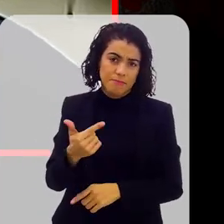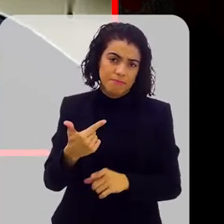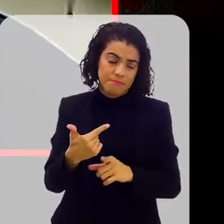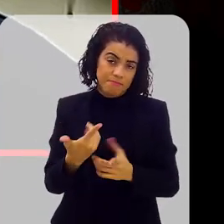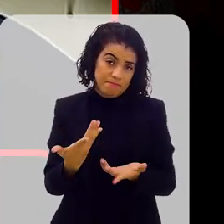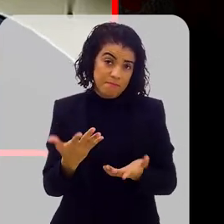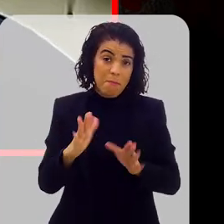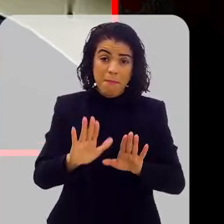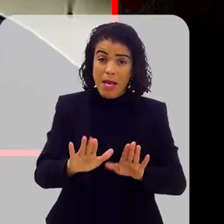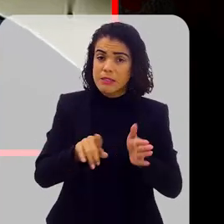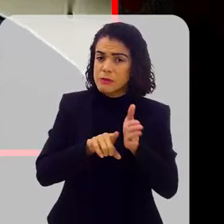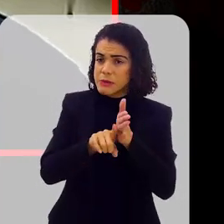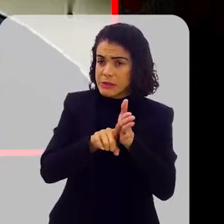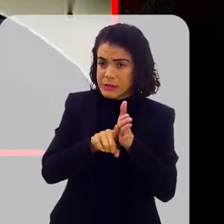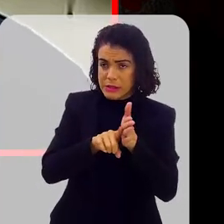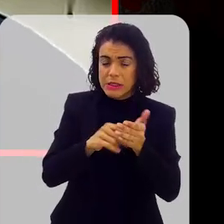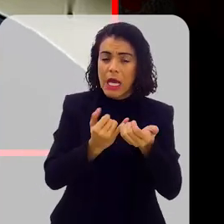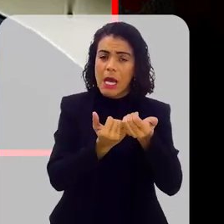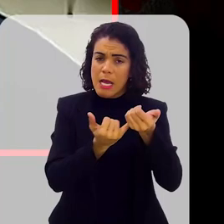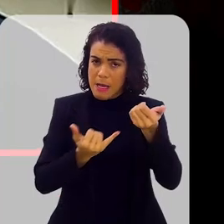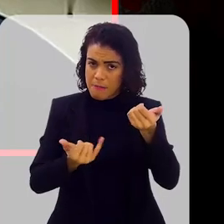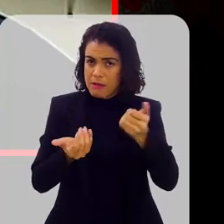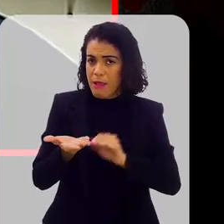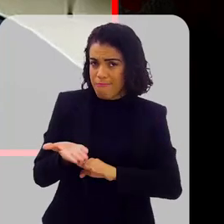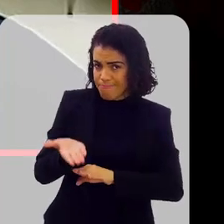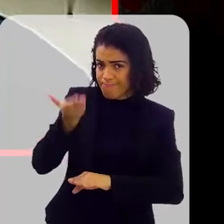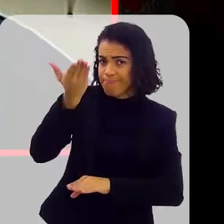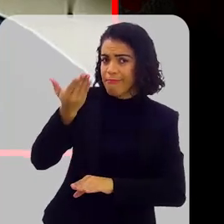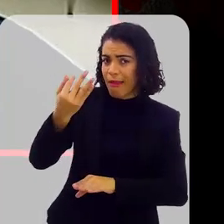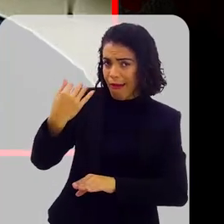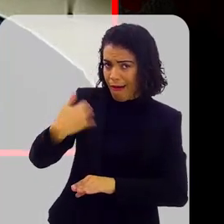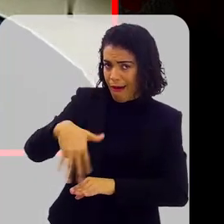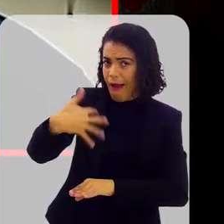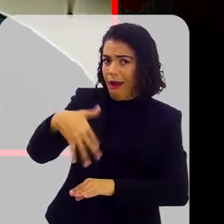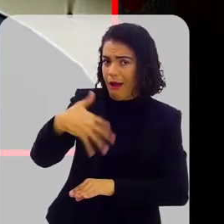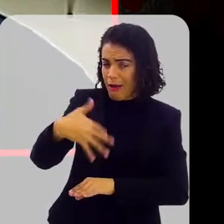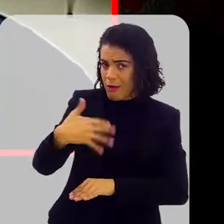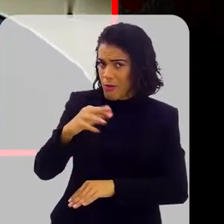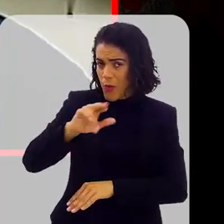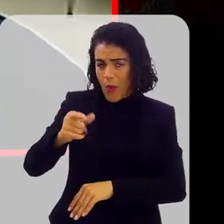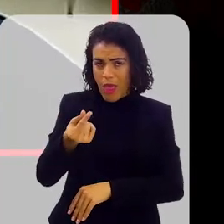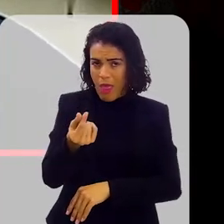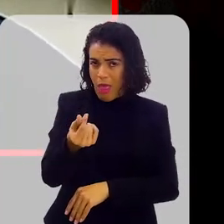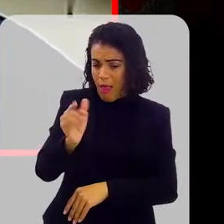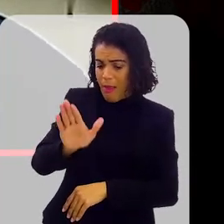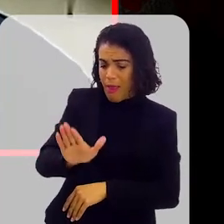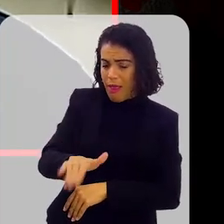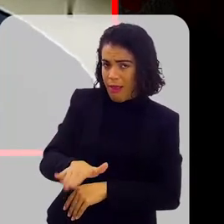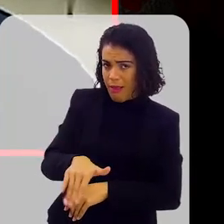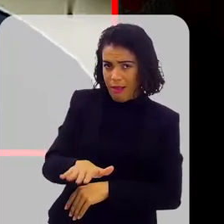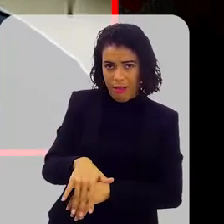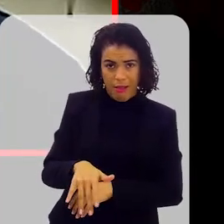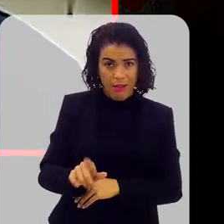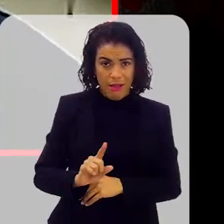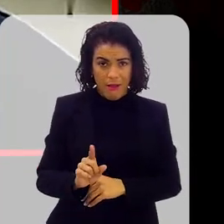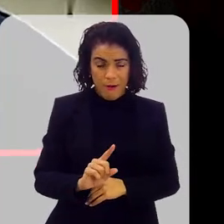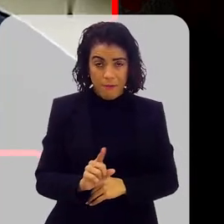vai fazer de mais gente, tudo, mas é um exame que tem algum custo sim, tá? Não é um exame barato.